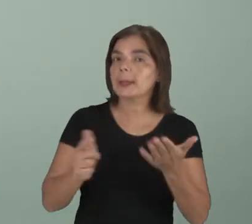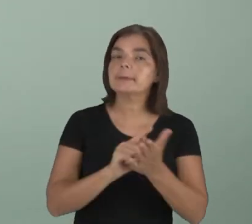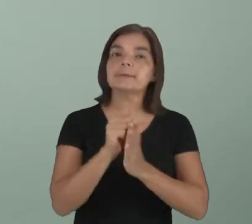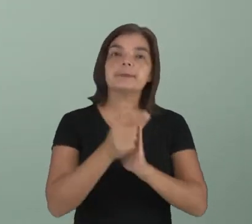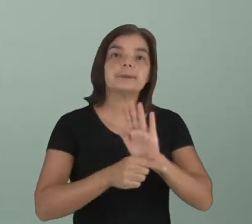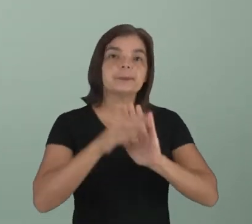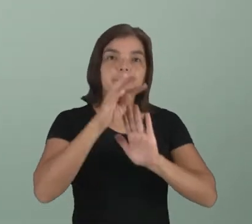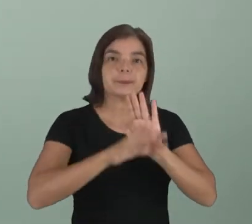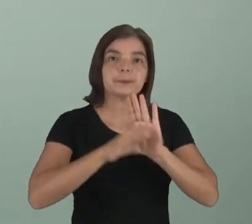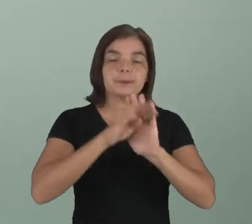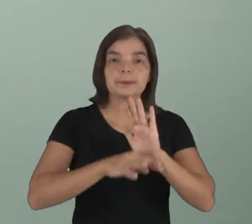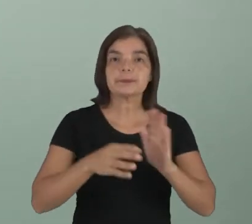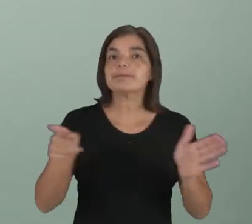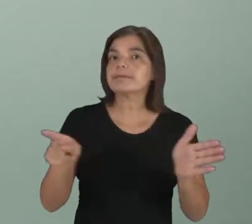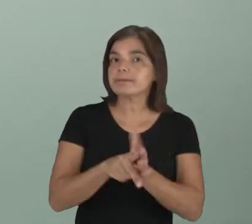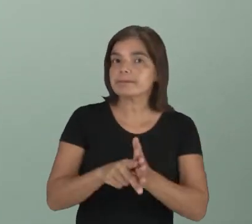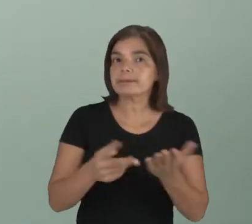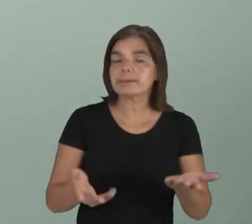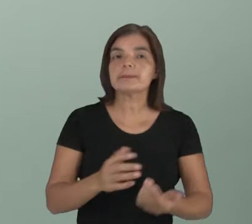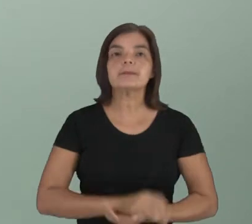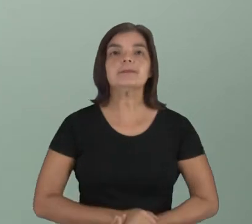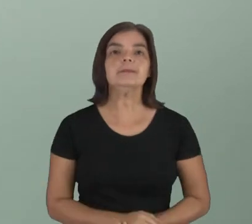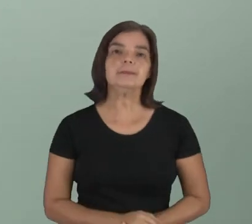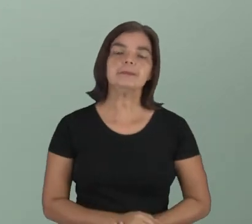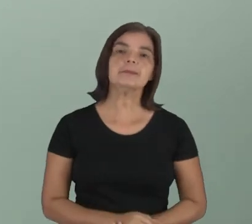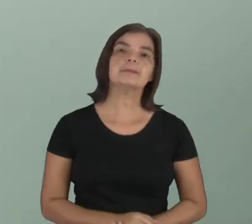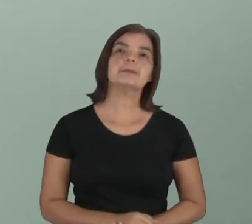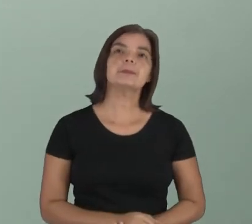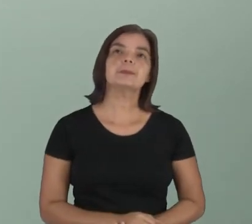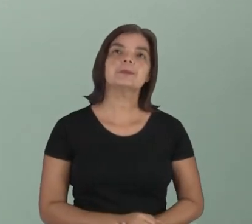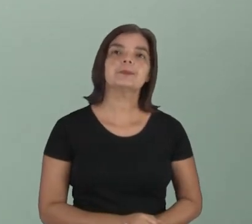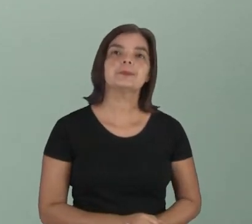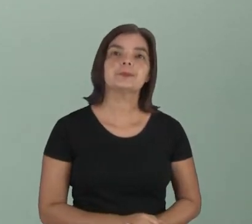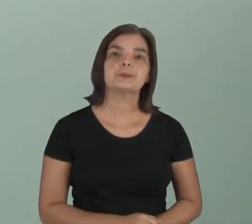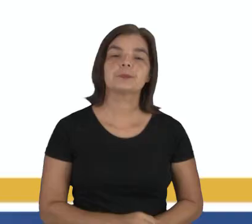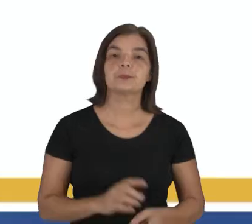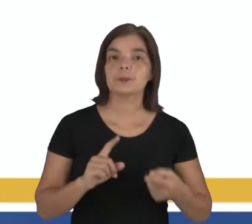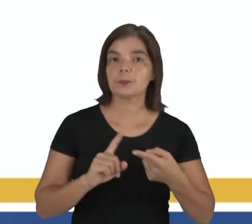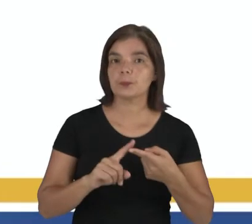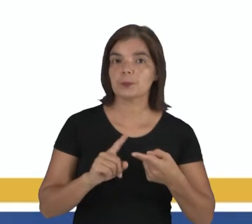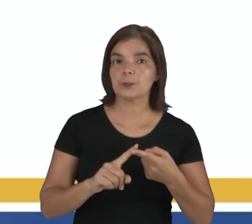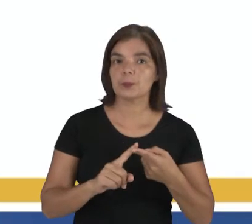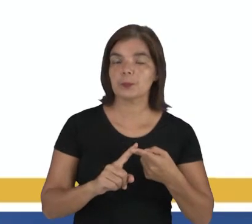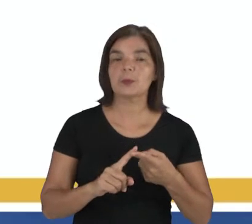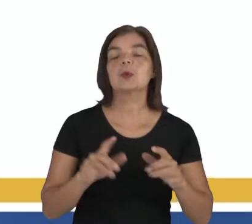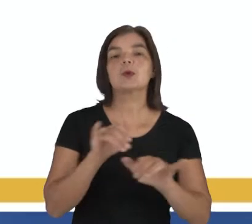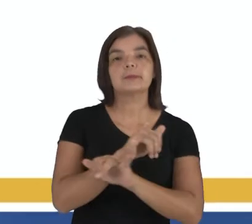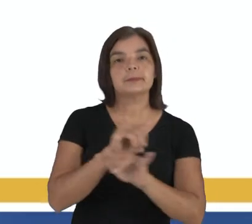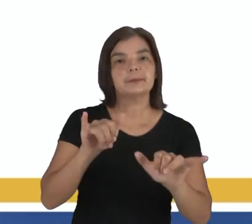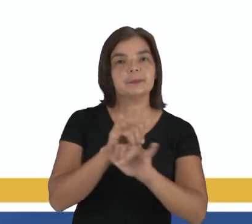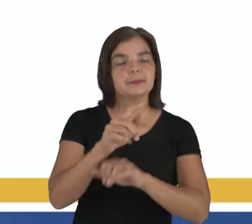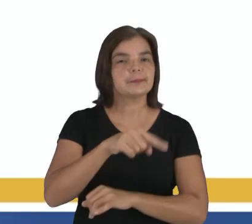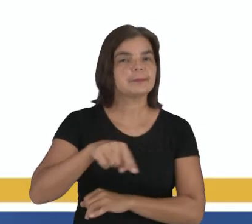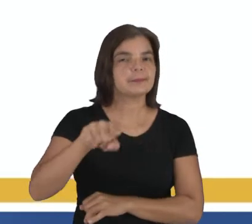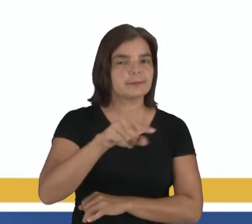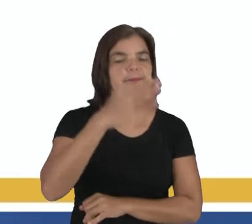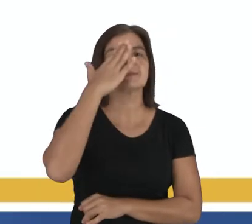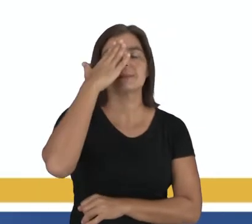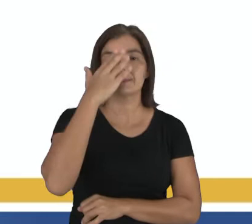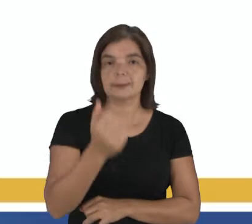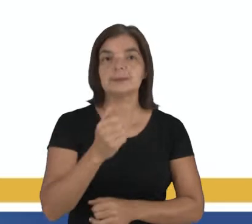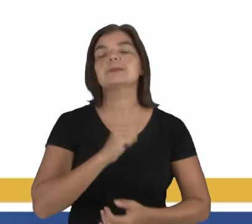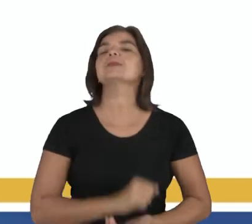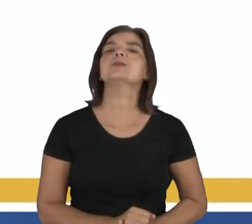gênero textual este texto pertence? Olha só. Temos aqui uma notícia, sei que vocês já